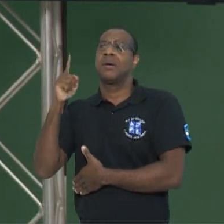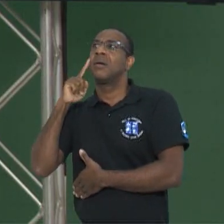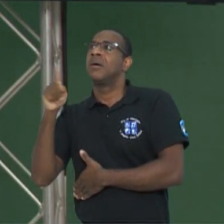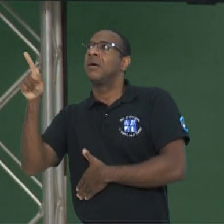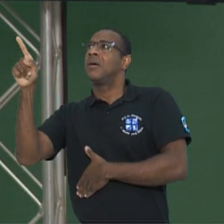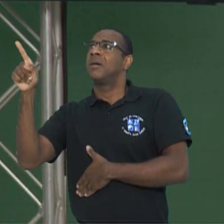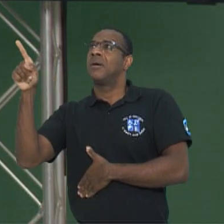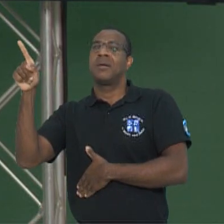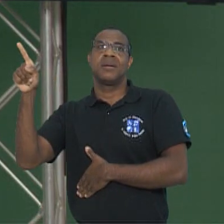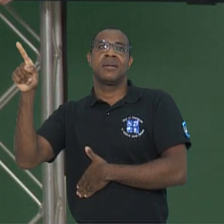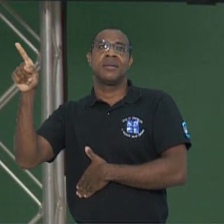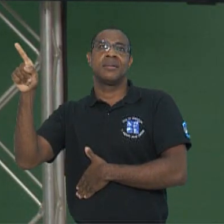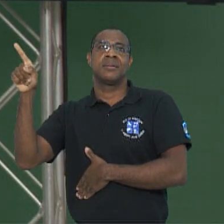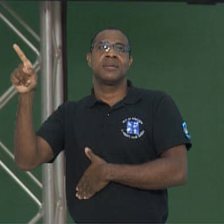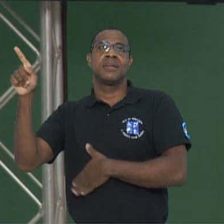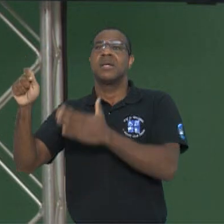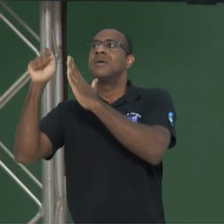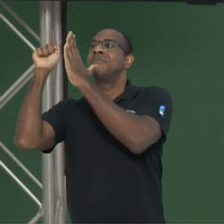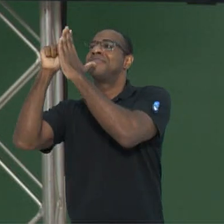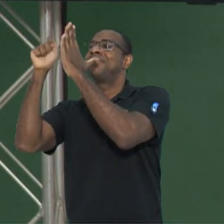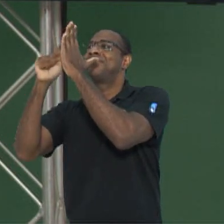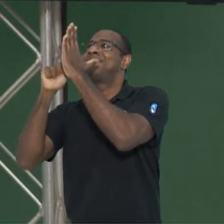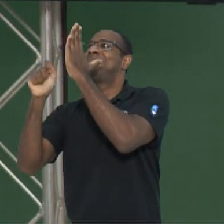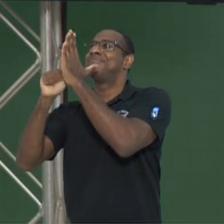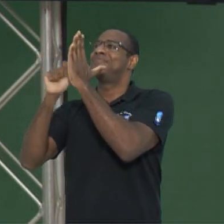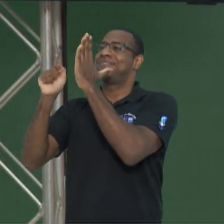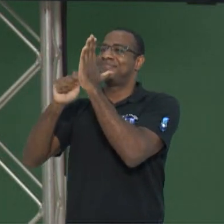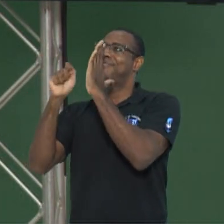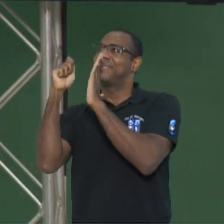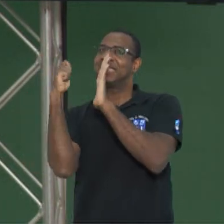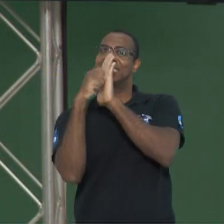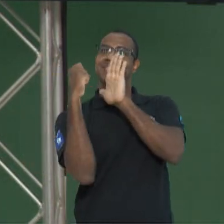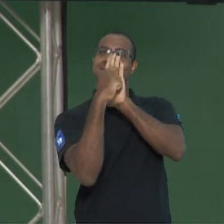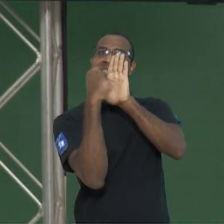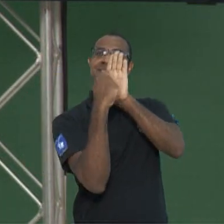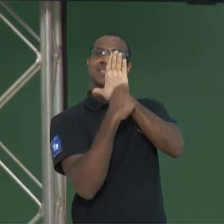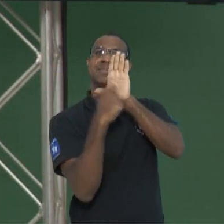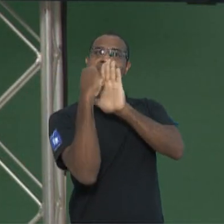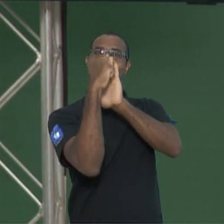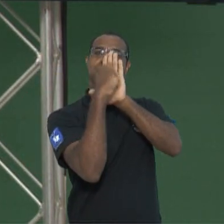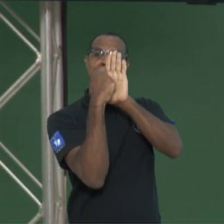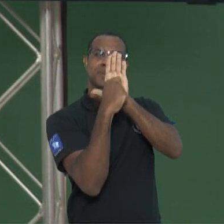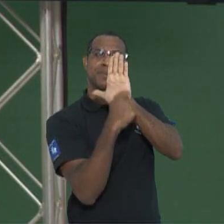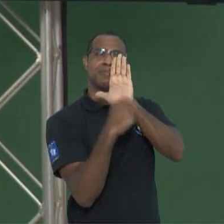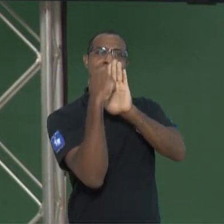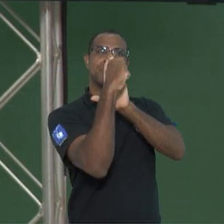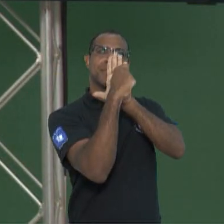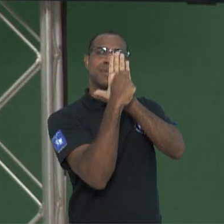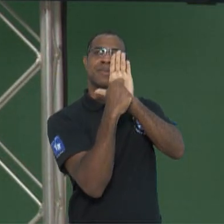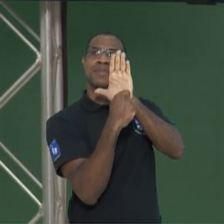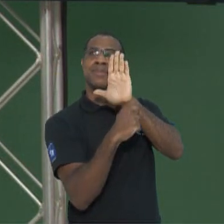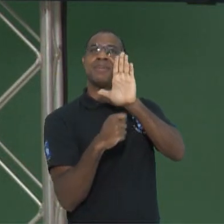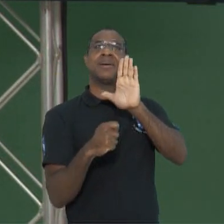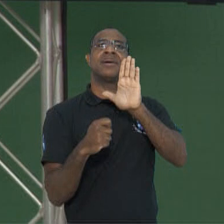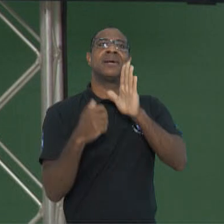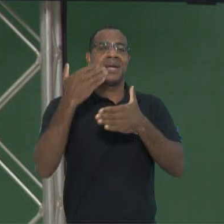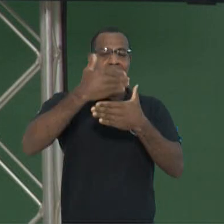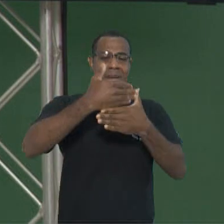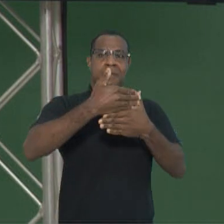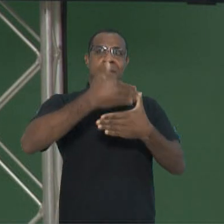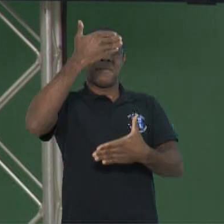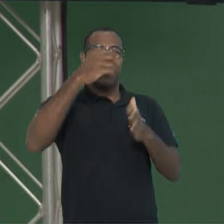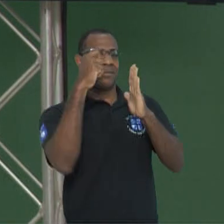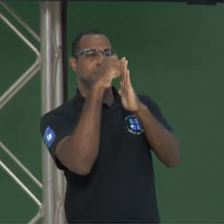Ramsés, datada de 1290 a.C., né? É uma barca do deus